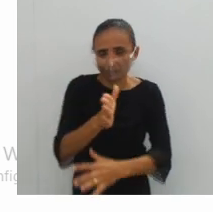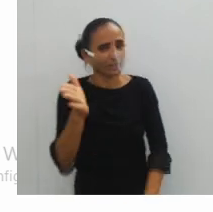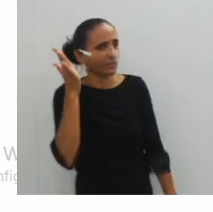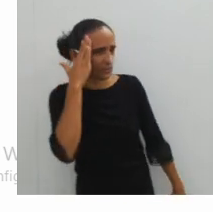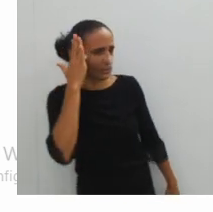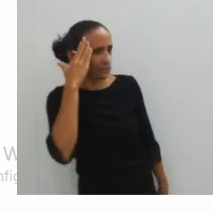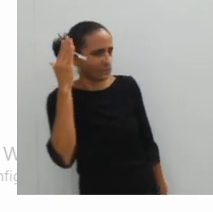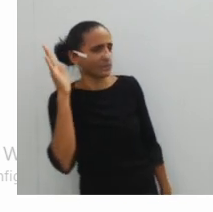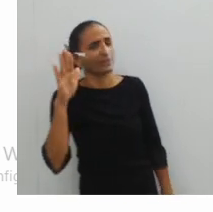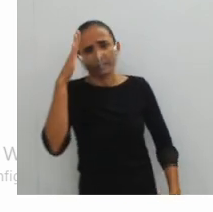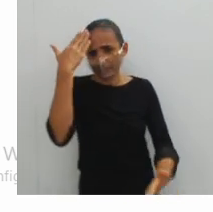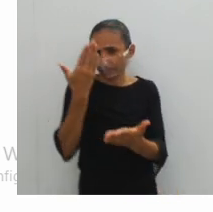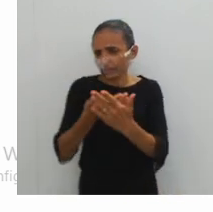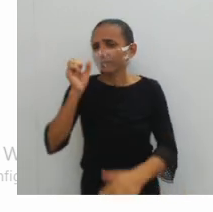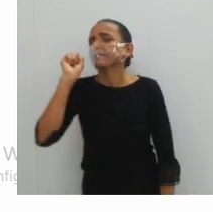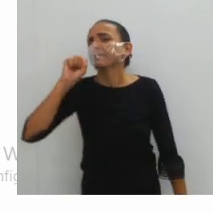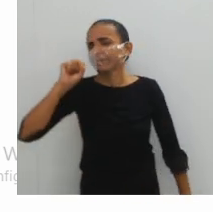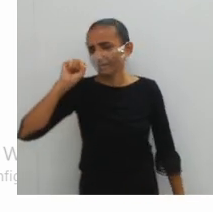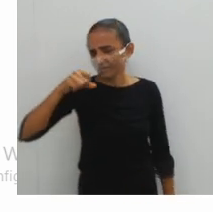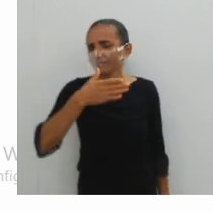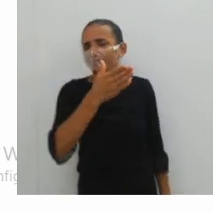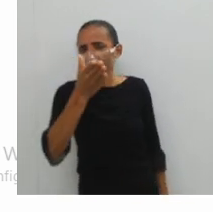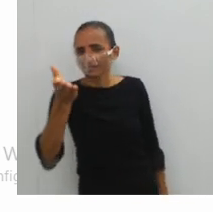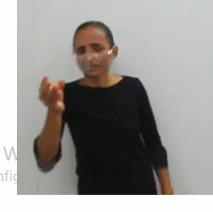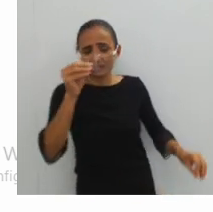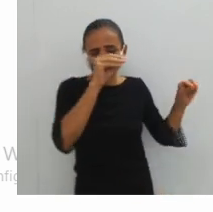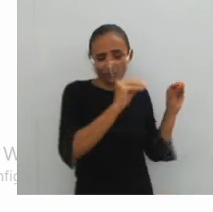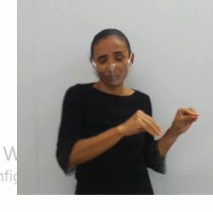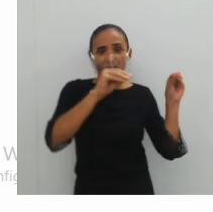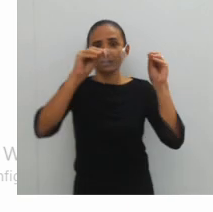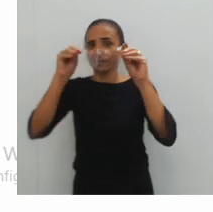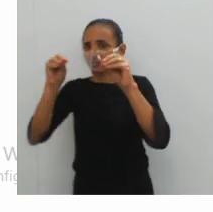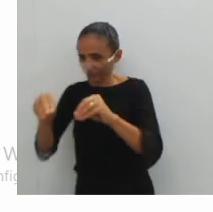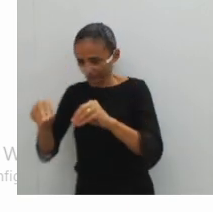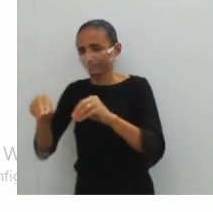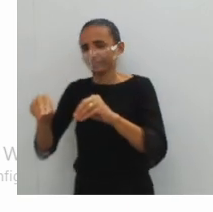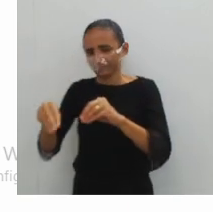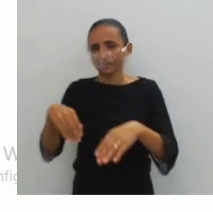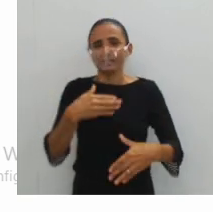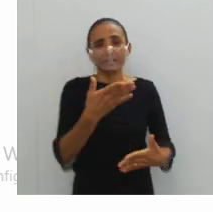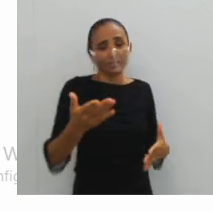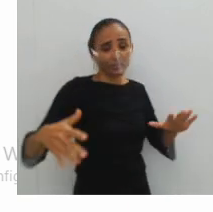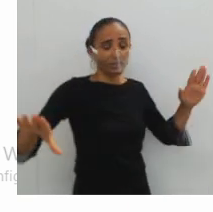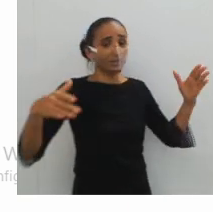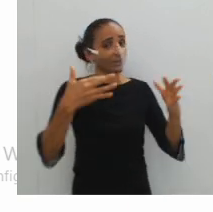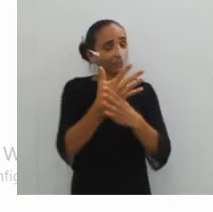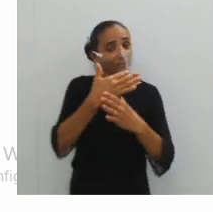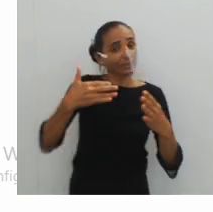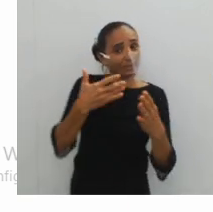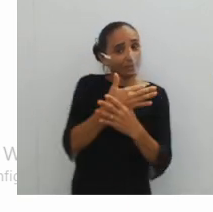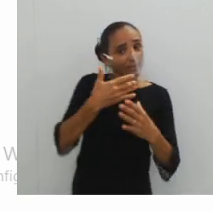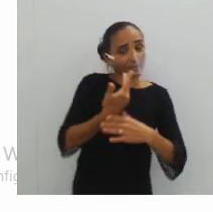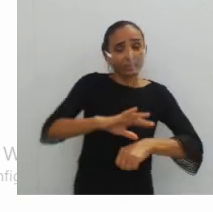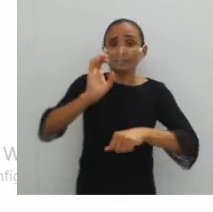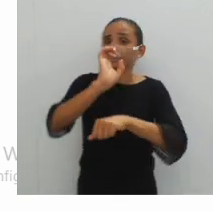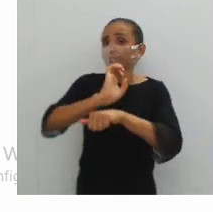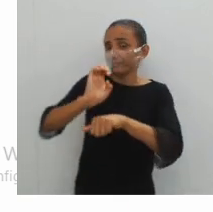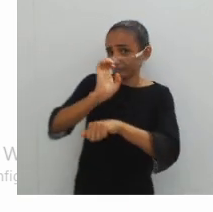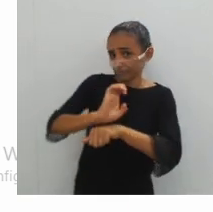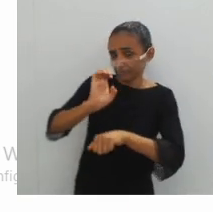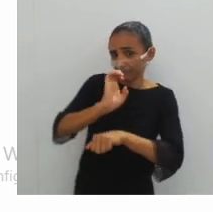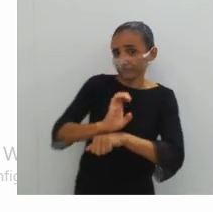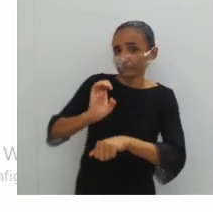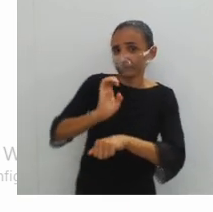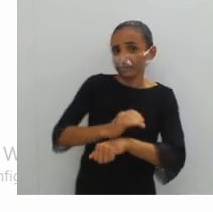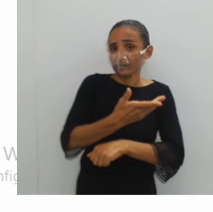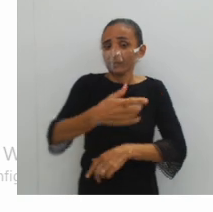Consequentemente, sim, né? Eu acredito que alguém aí já realizou algum movimento migratório. Seja ela na sua cidade, seja ela no seu estado, seja